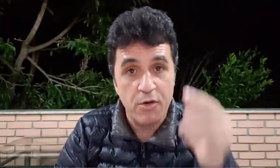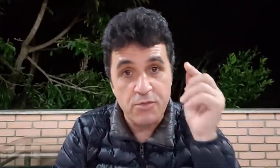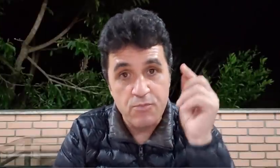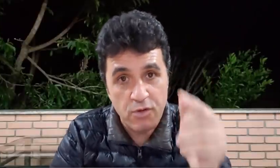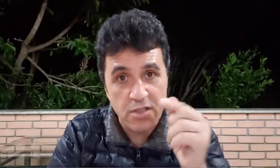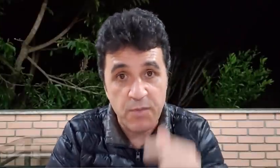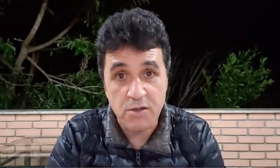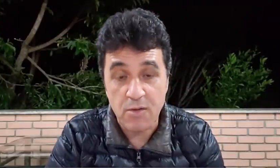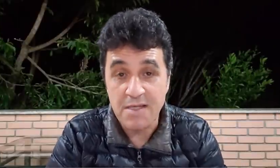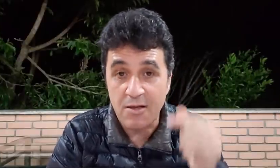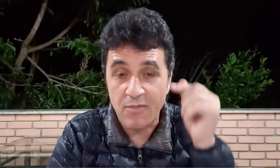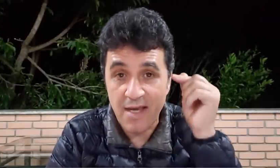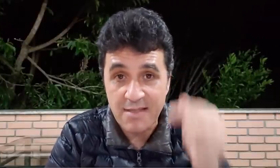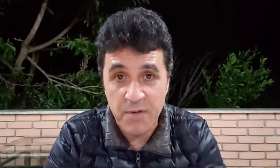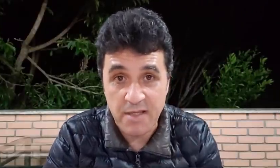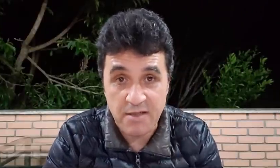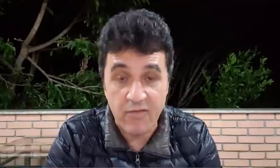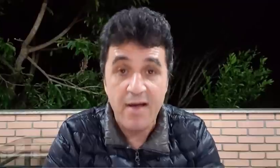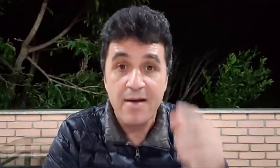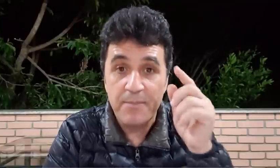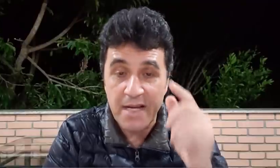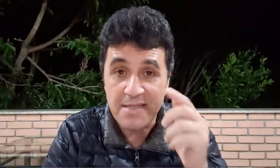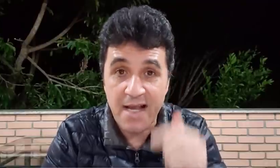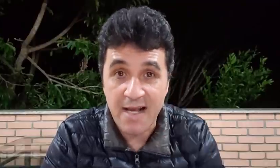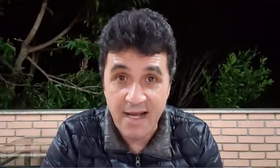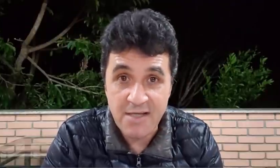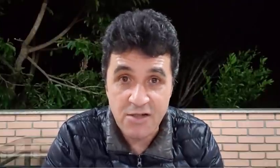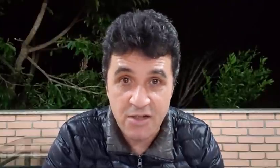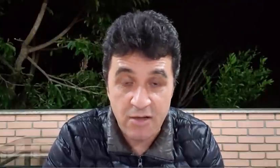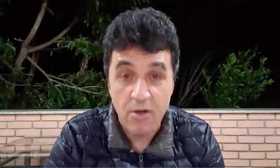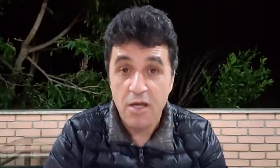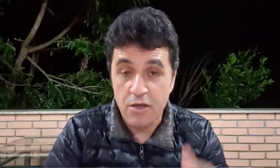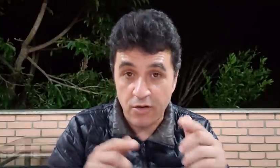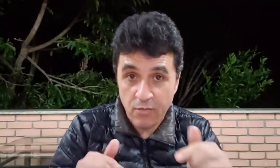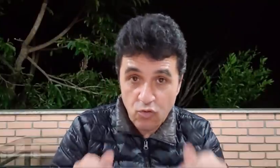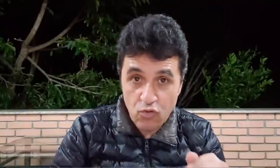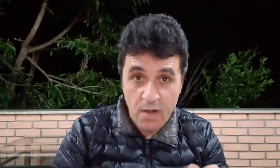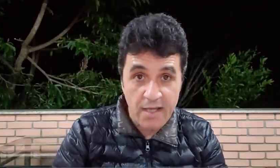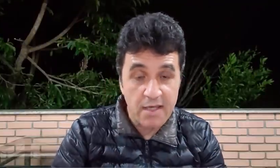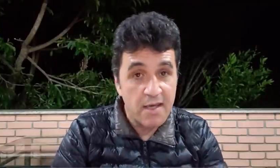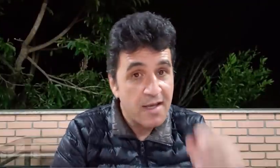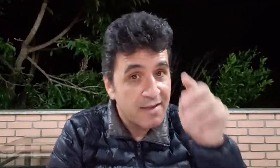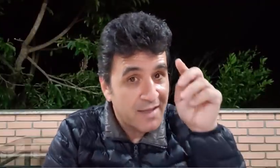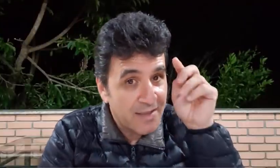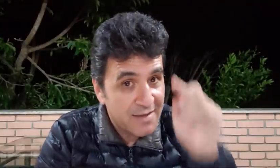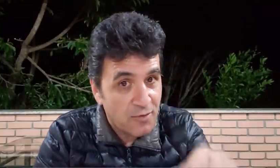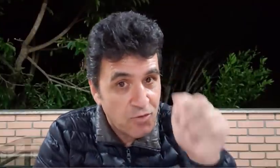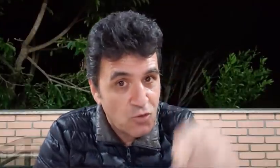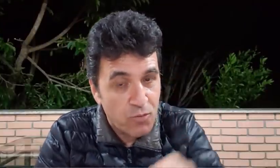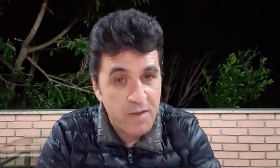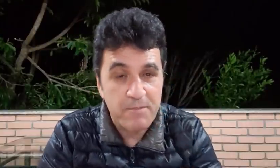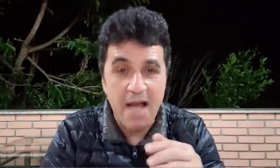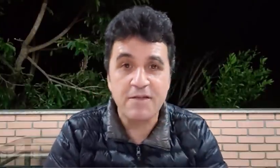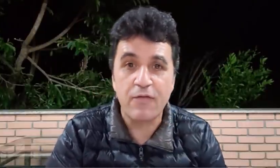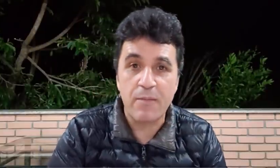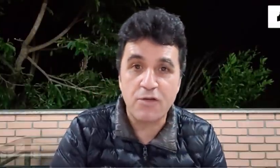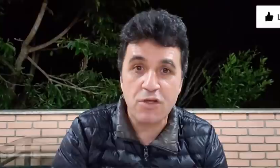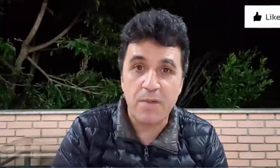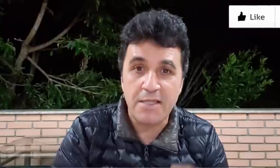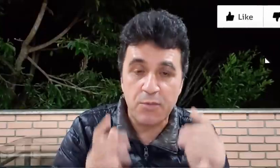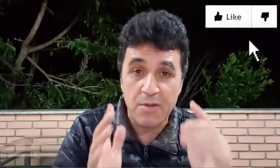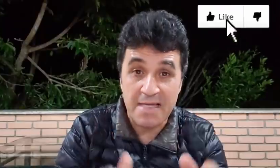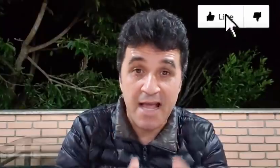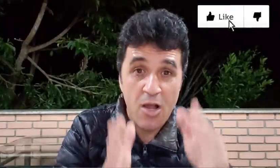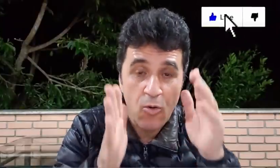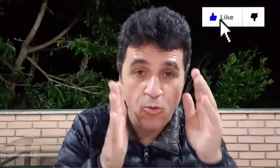solução, pois muitas pessoas estão na expectativa para sacar esse dinheiro. E nós vamos continuar aqui tentando descobrir mais